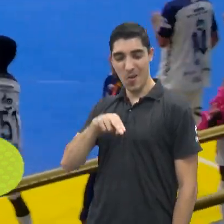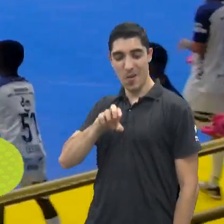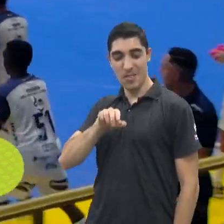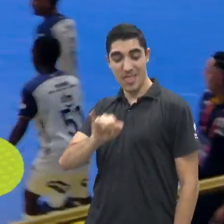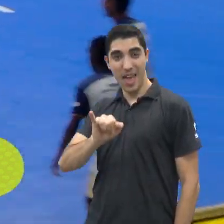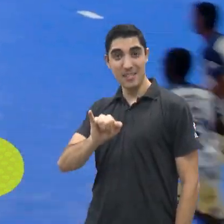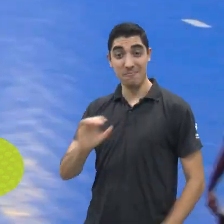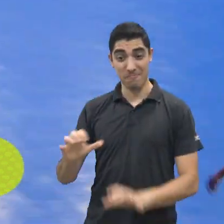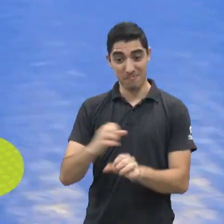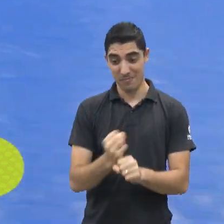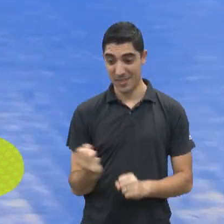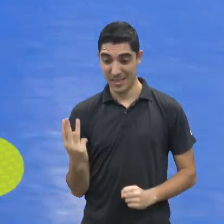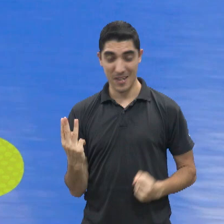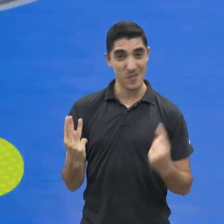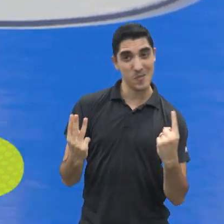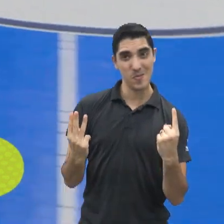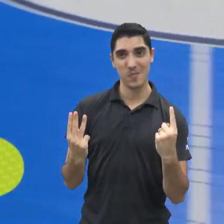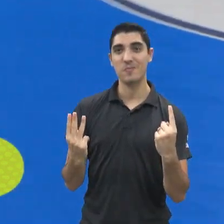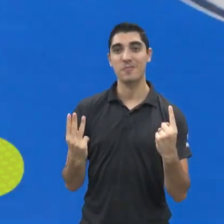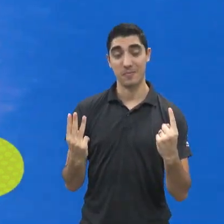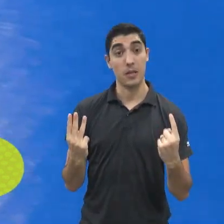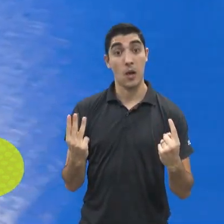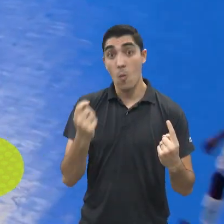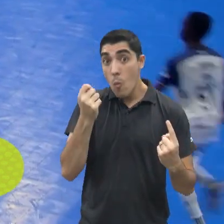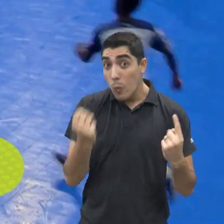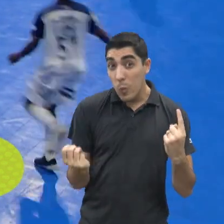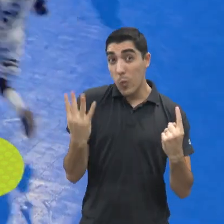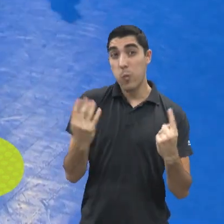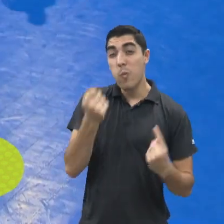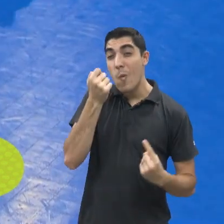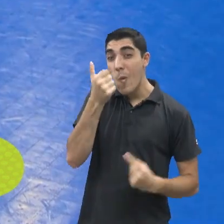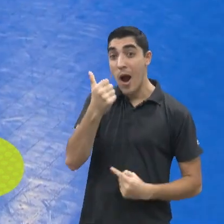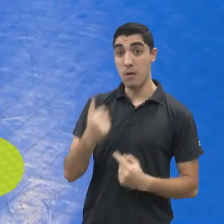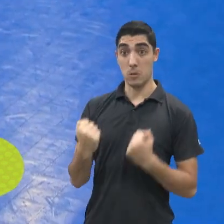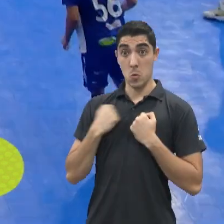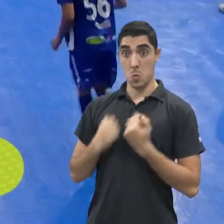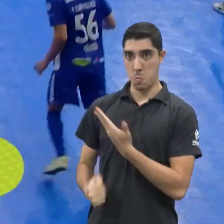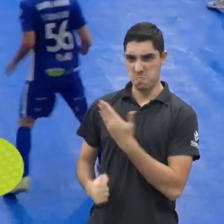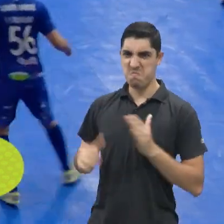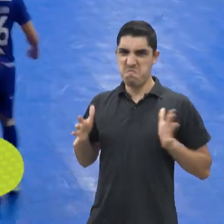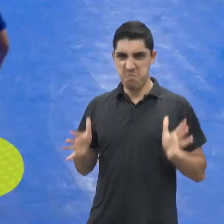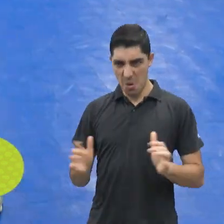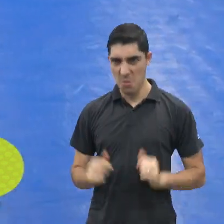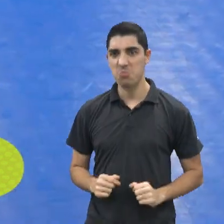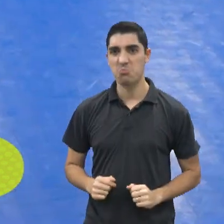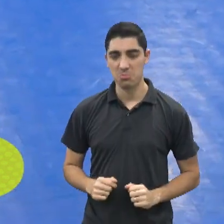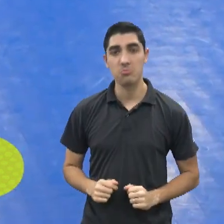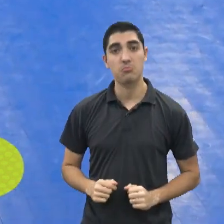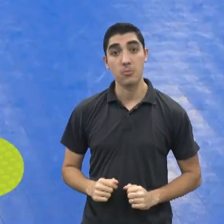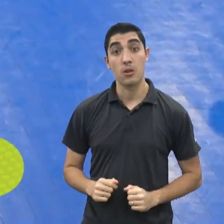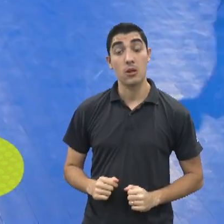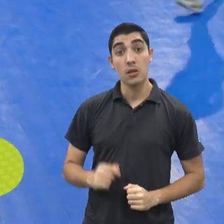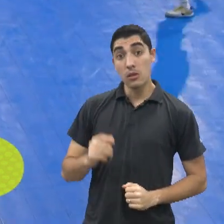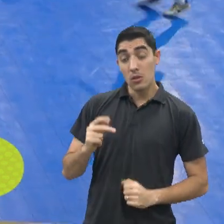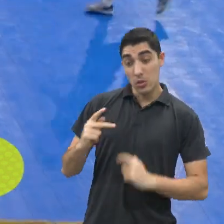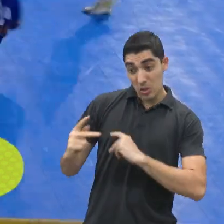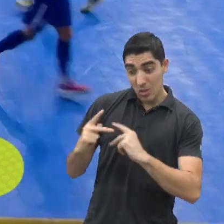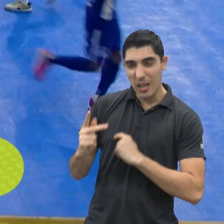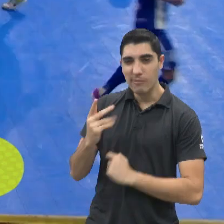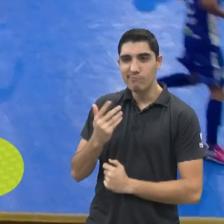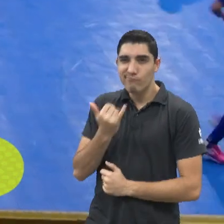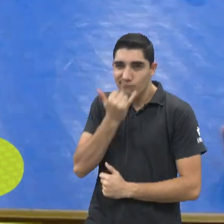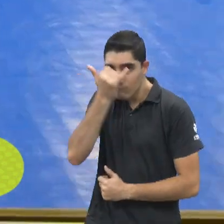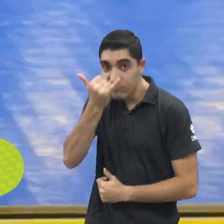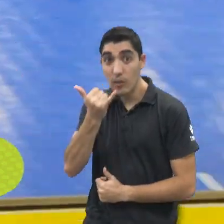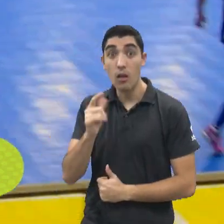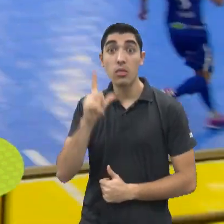O quarto gol poderia ter vindo nesse lance, mas o goleiro Caio foi bem. E se o São José perdeu o gol, o Israel